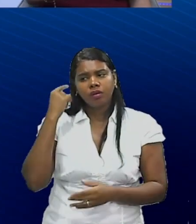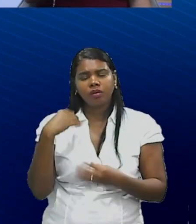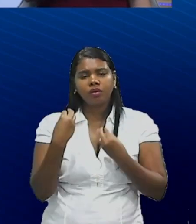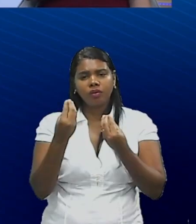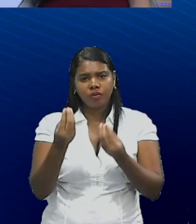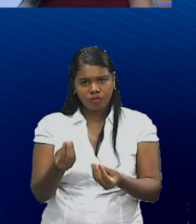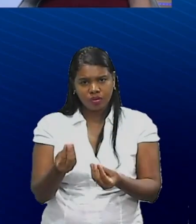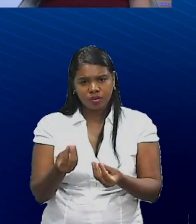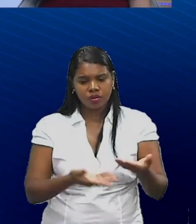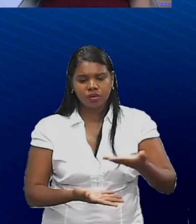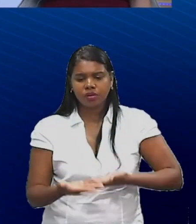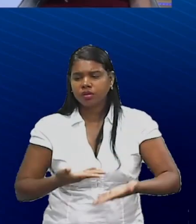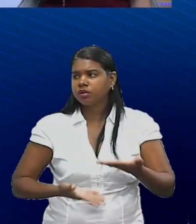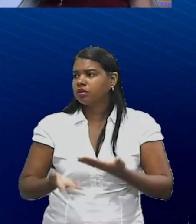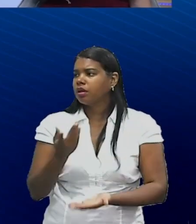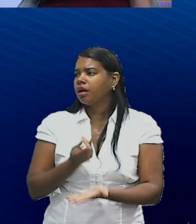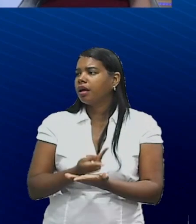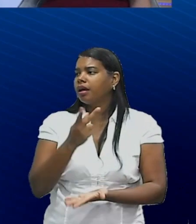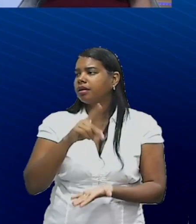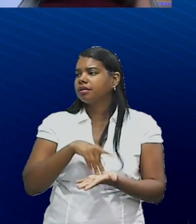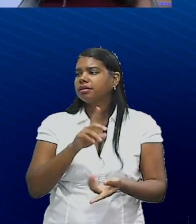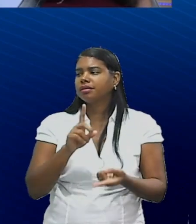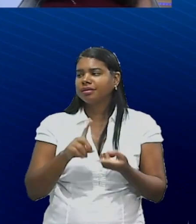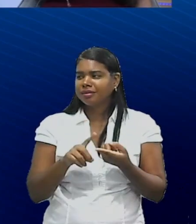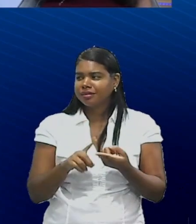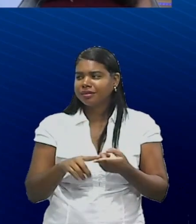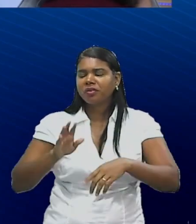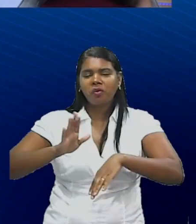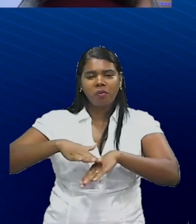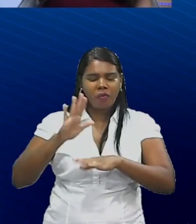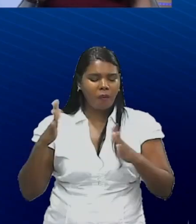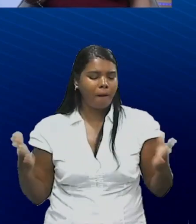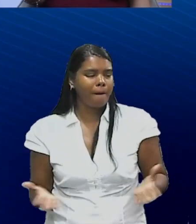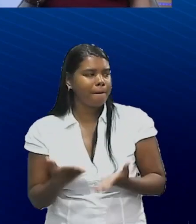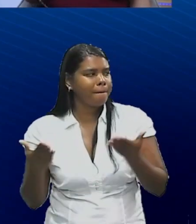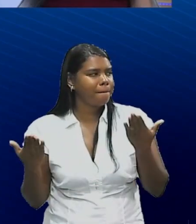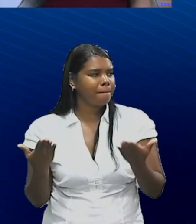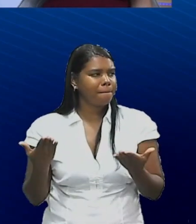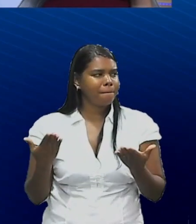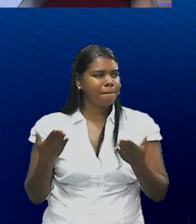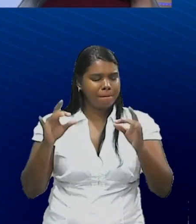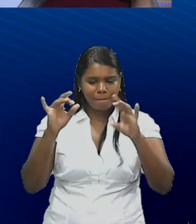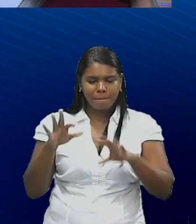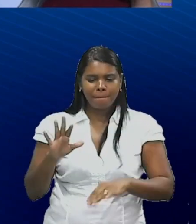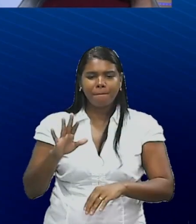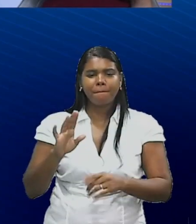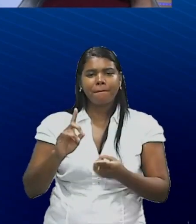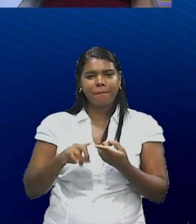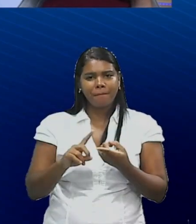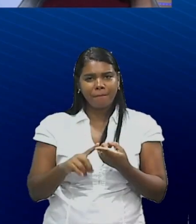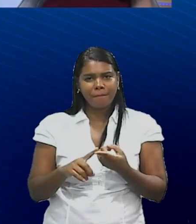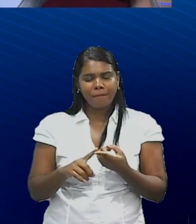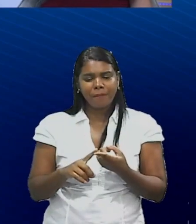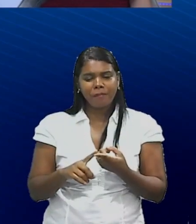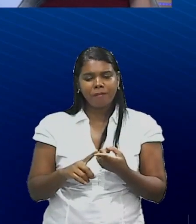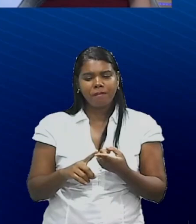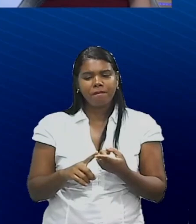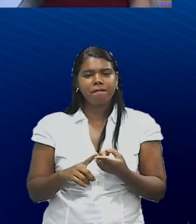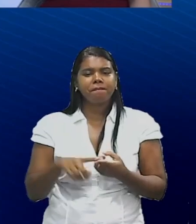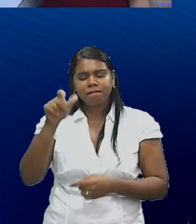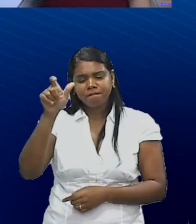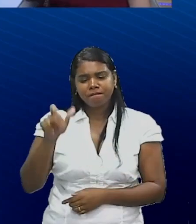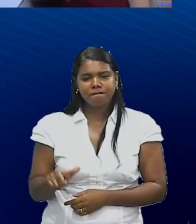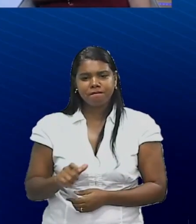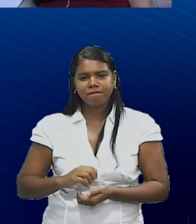oferecer um serviço e realizar seu trabalho com muito mais motivação e muito mais excelência. E isso naturalmente vai replicar onde? No cliente